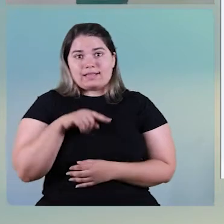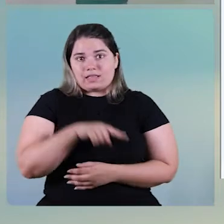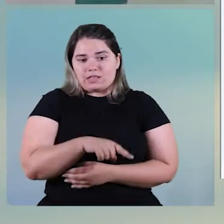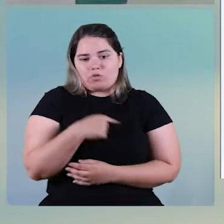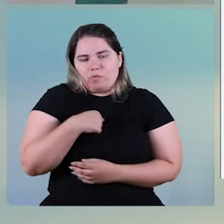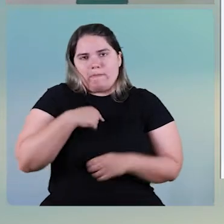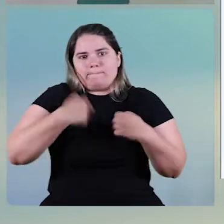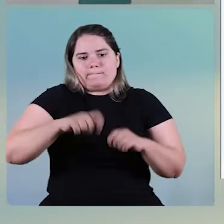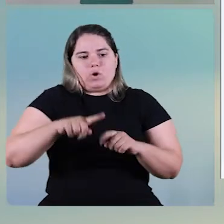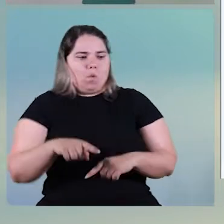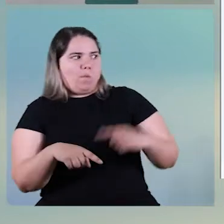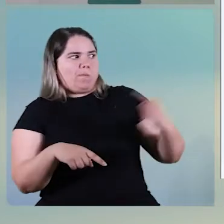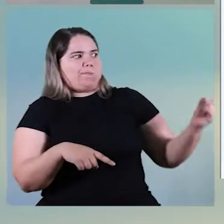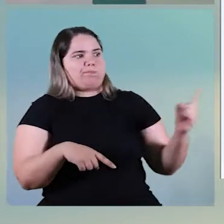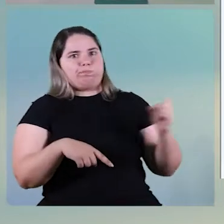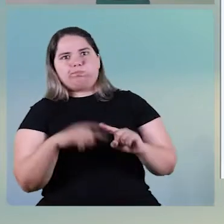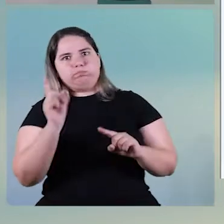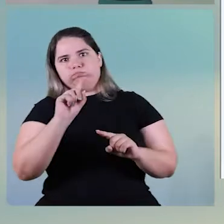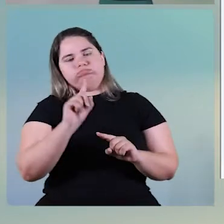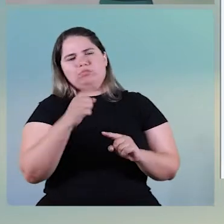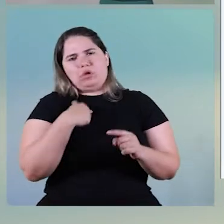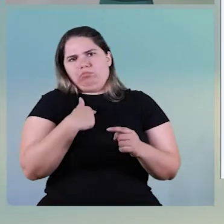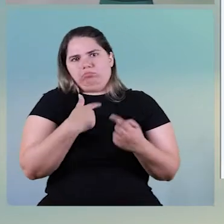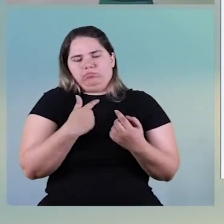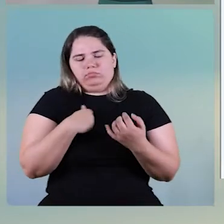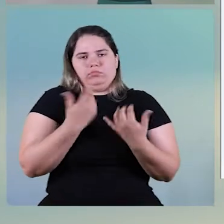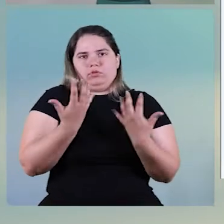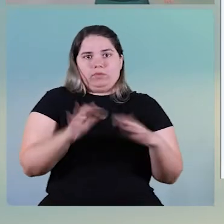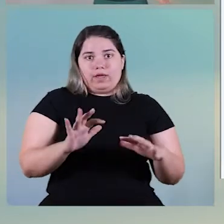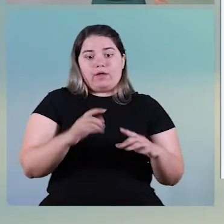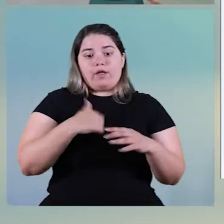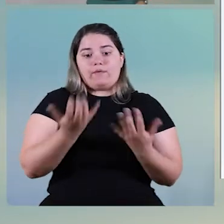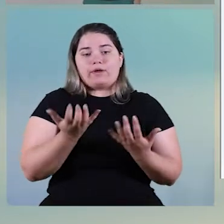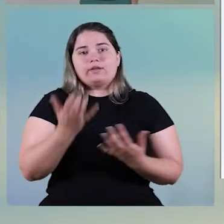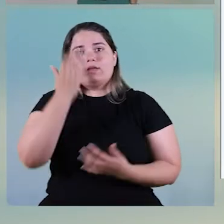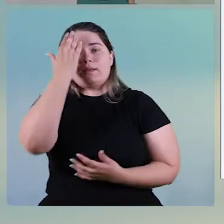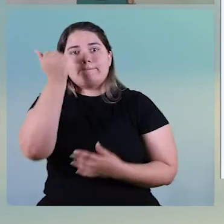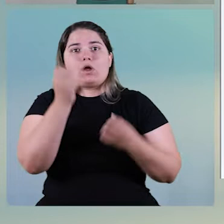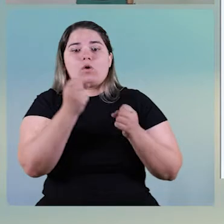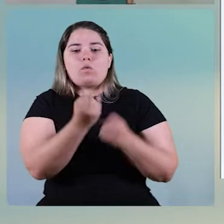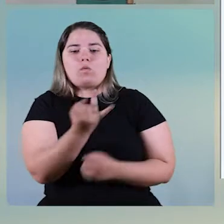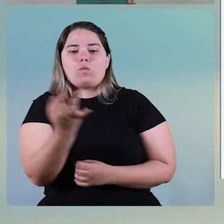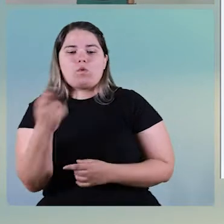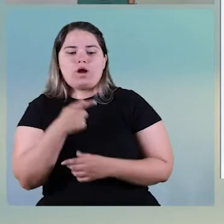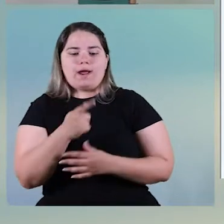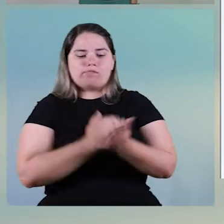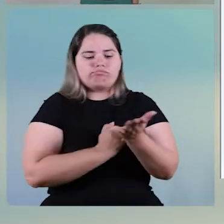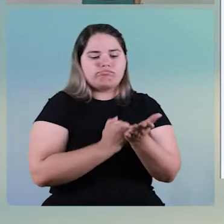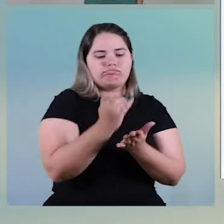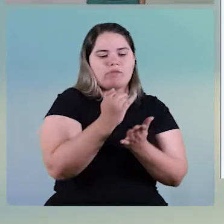da posição 20 e tivesse ido diretamente para a posição menos 40.